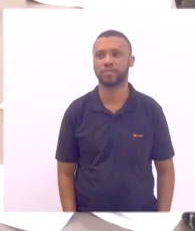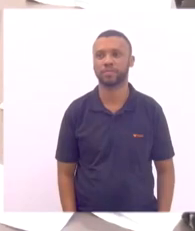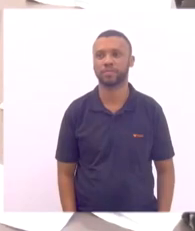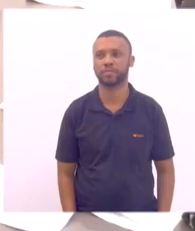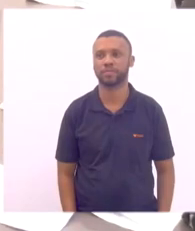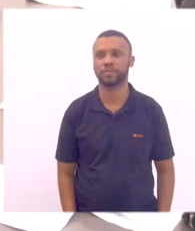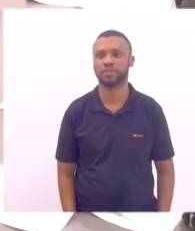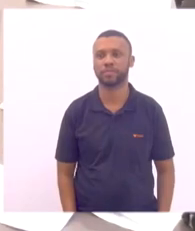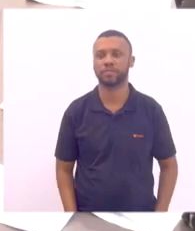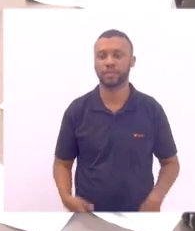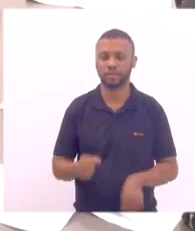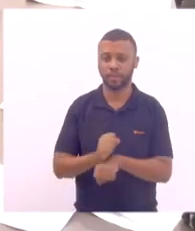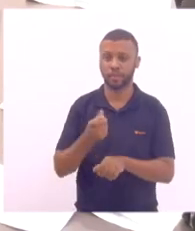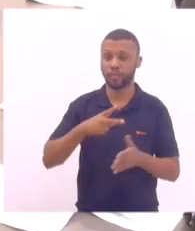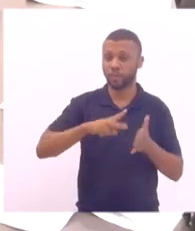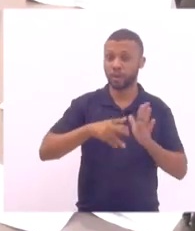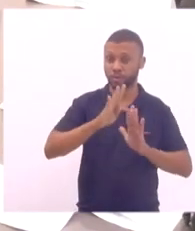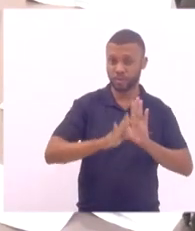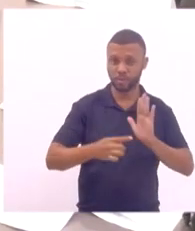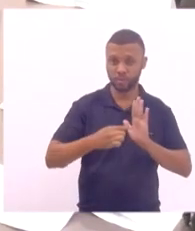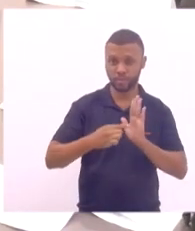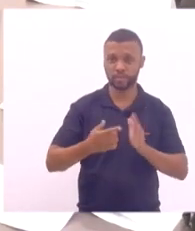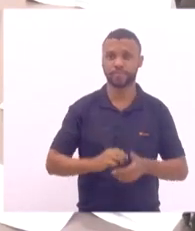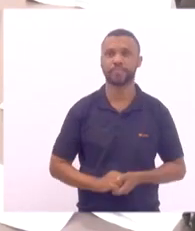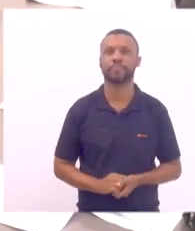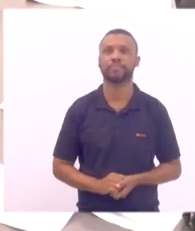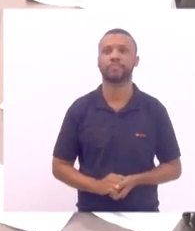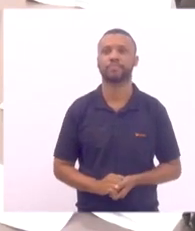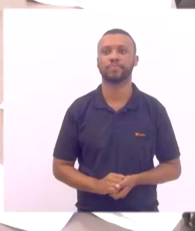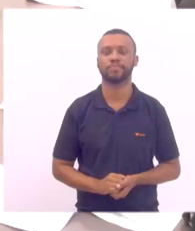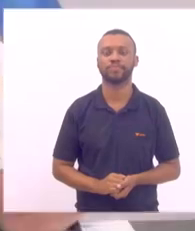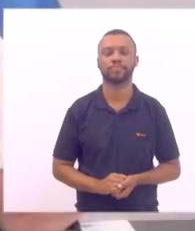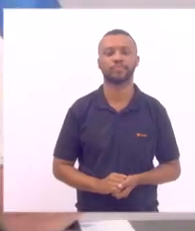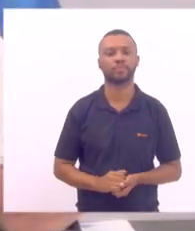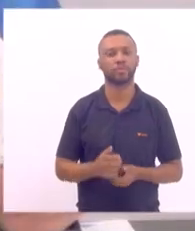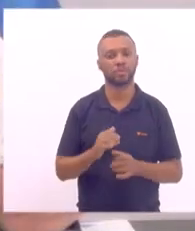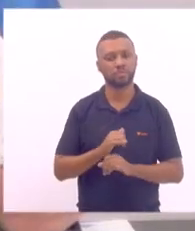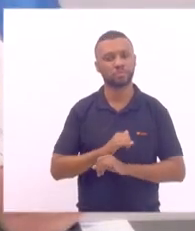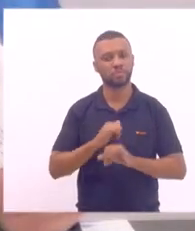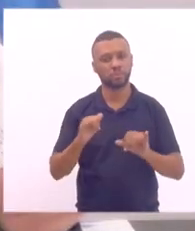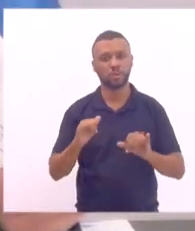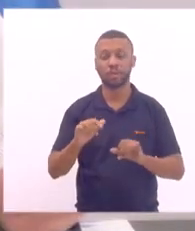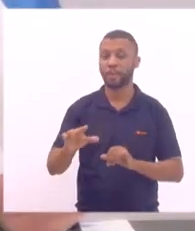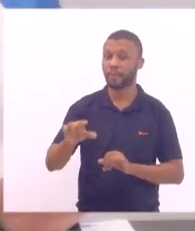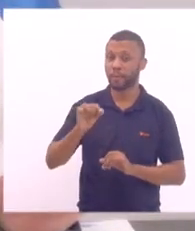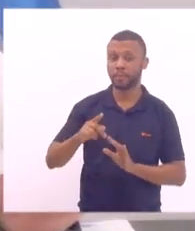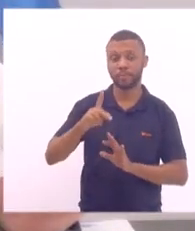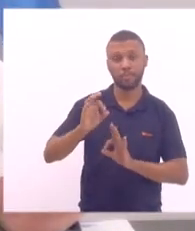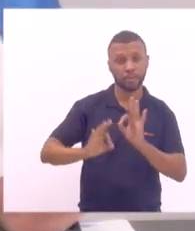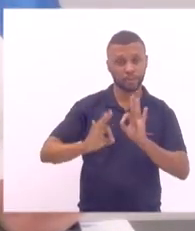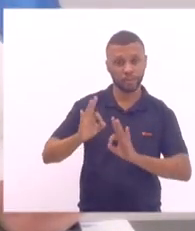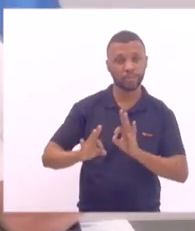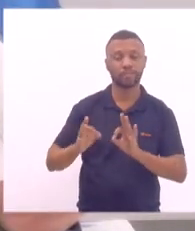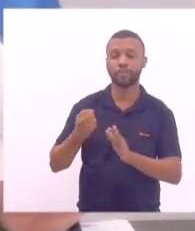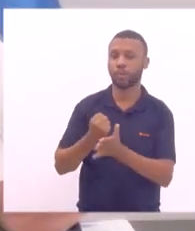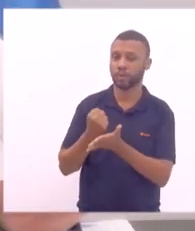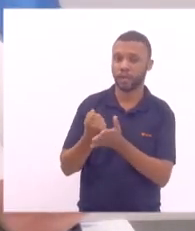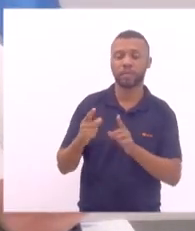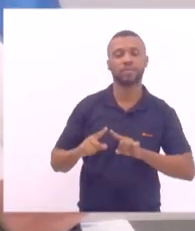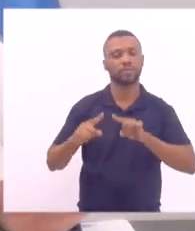conseguir? Deixa eu ler aqui o que está aqui, ó. Estado a se manifestar, a Superintendência de Planejamento e Desenvolvimento de Pessoas